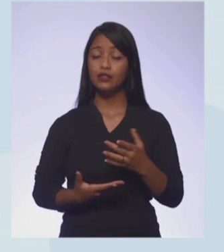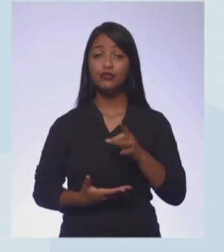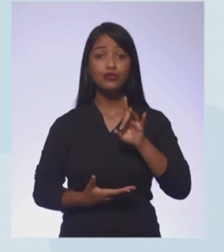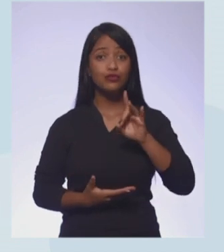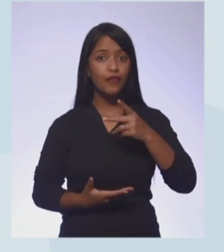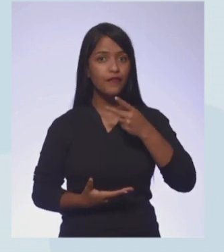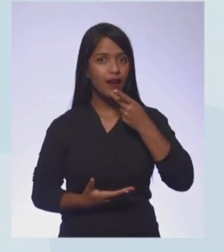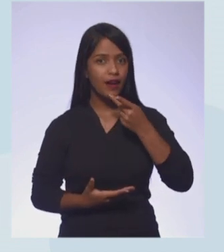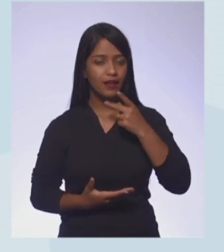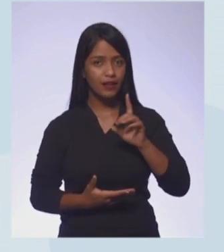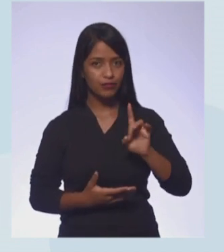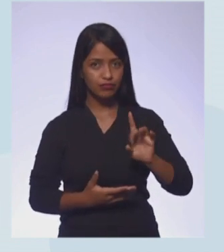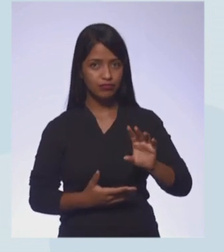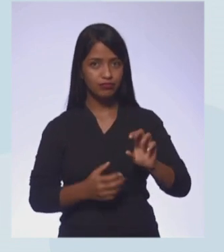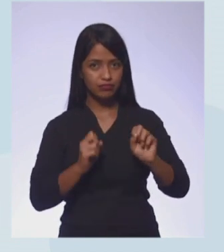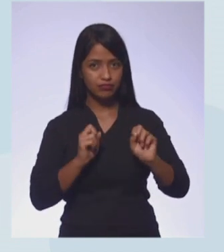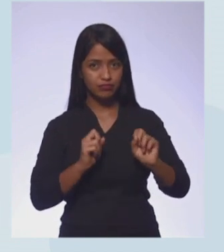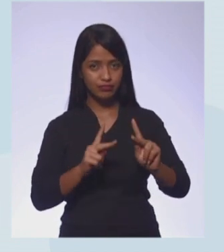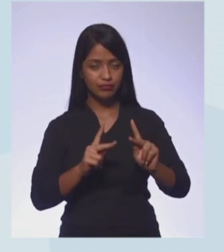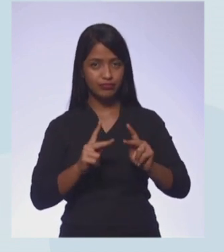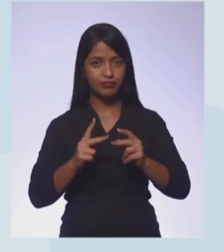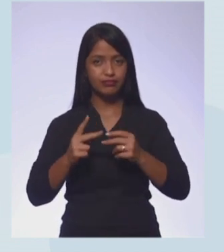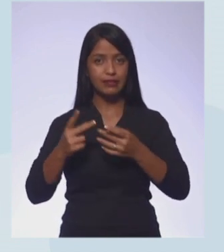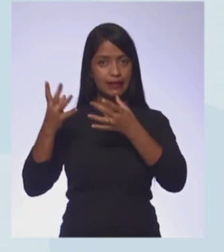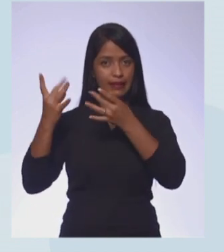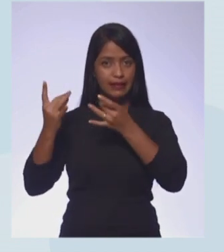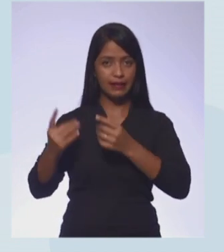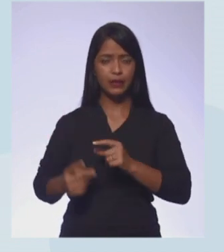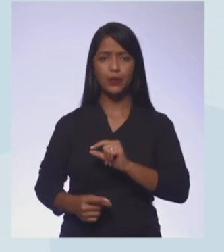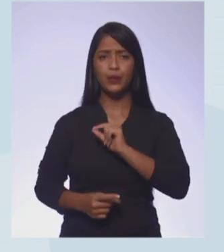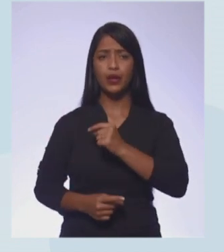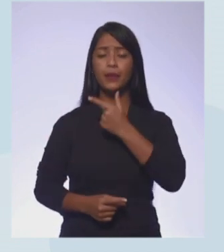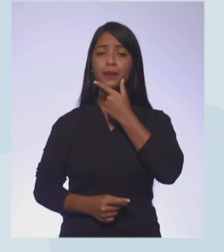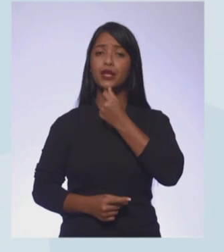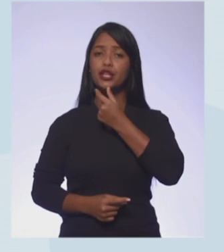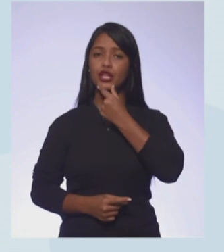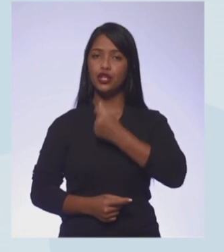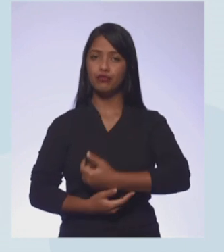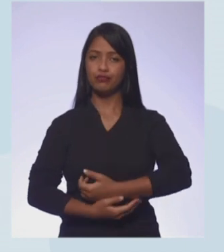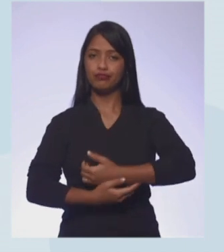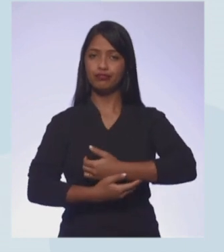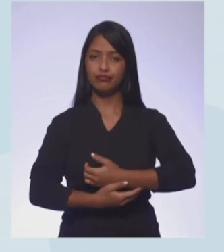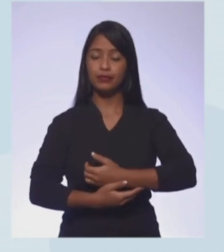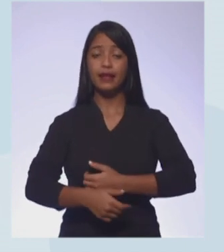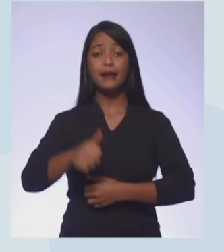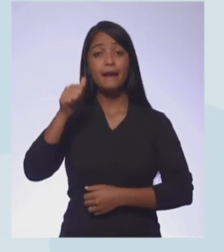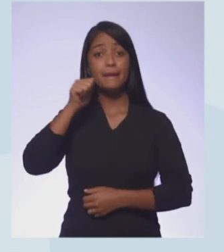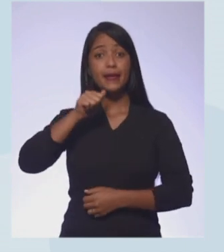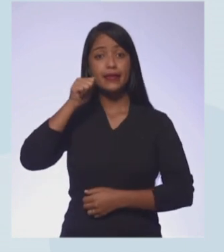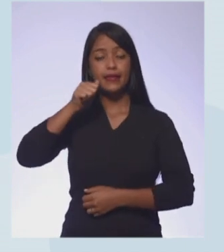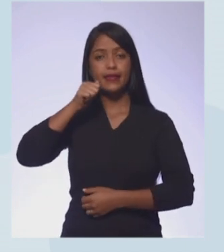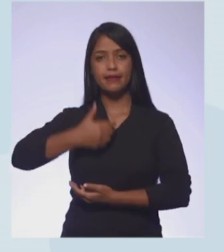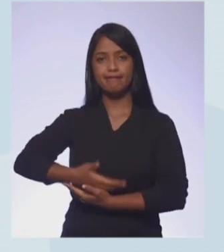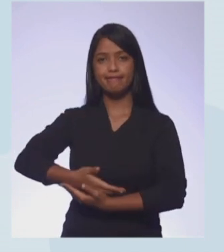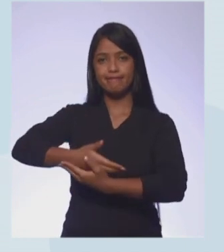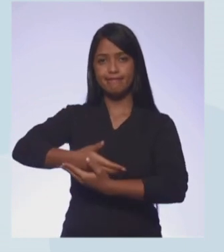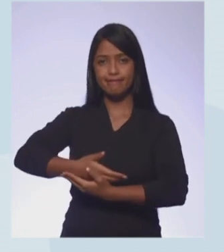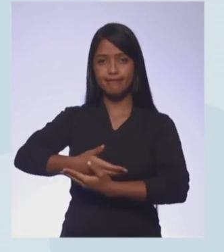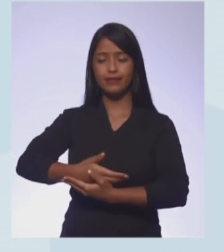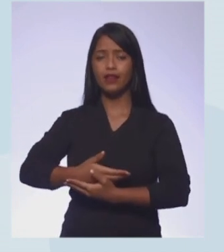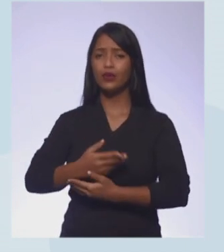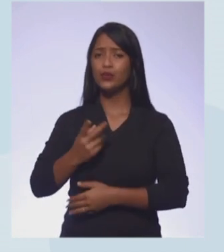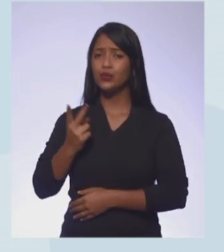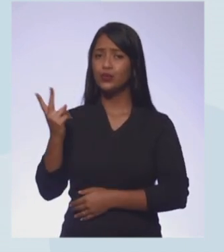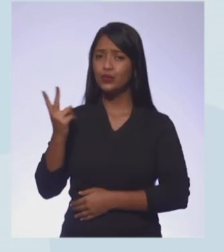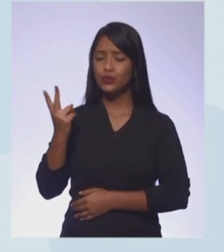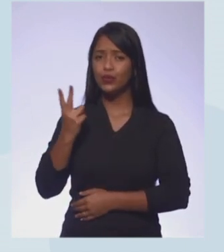não interpreta. Tá, nós temos um menino segurando uma menininha. Os 2 estão aparentemente sujos, né? Se você